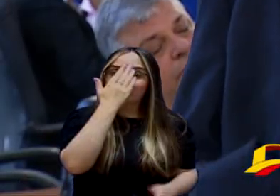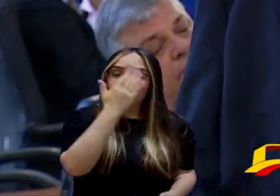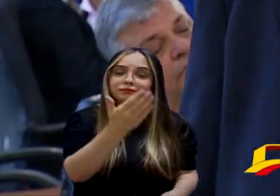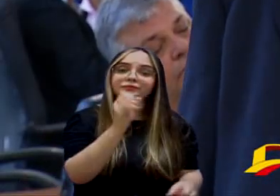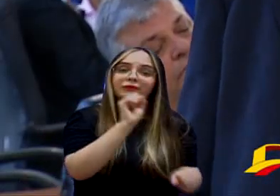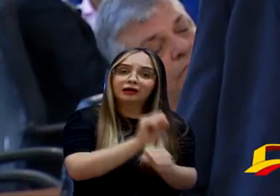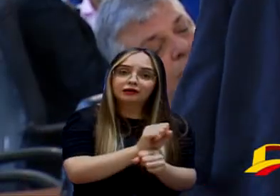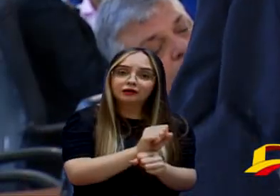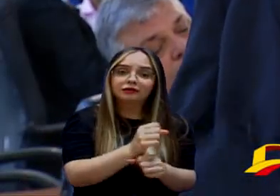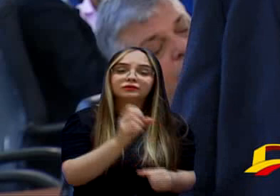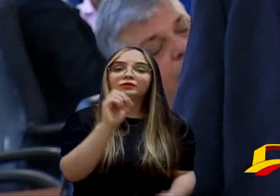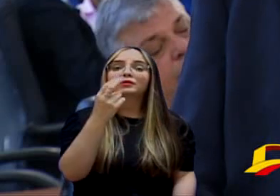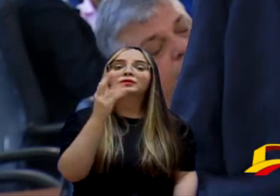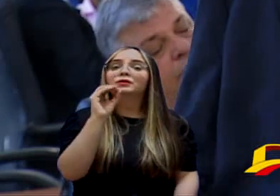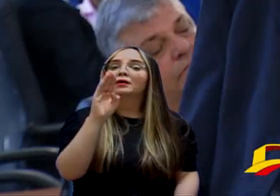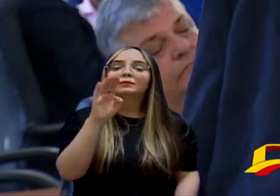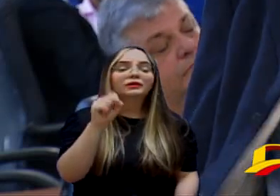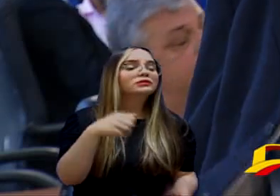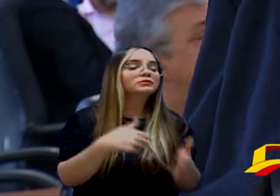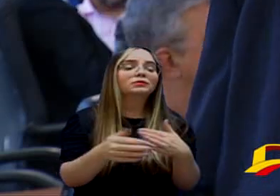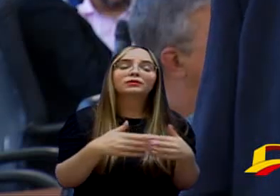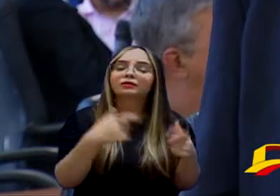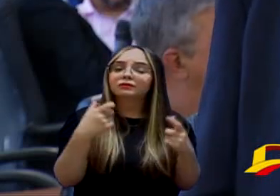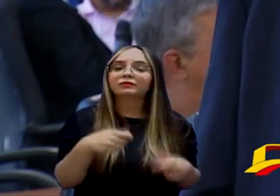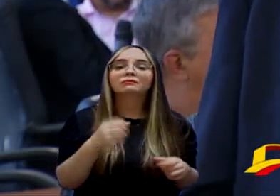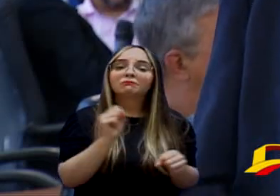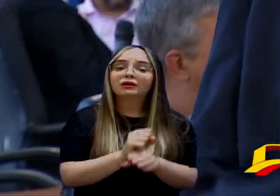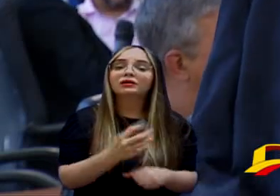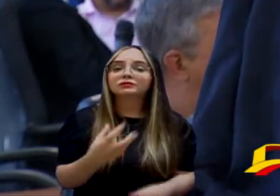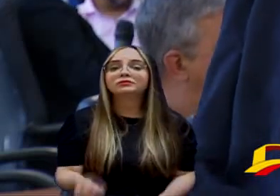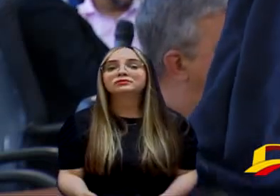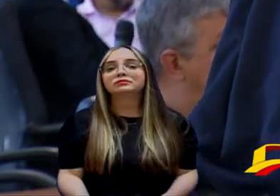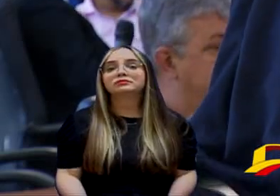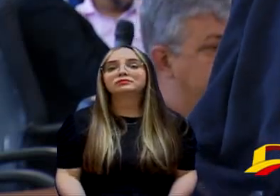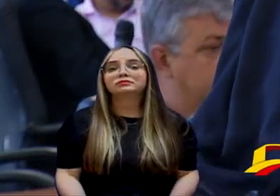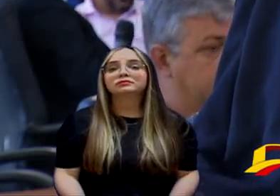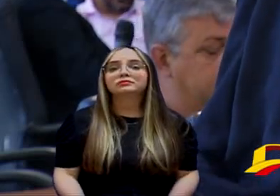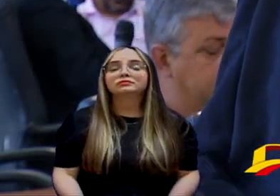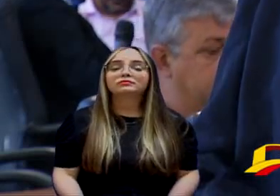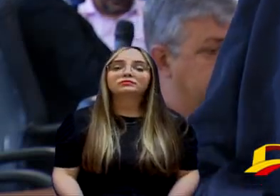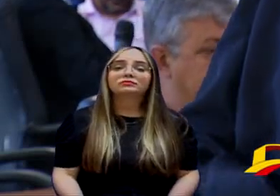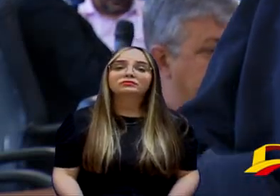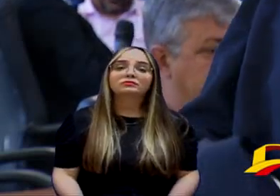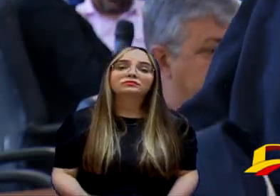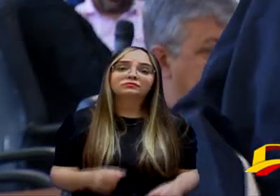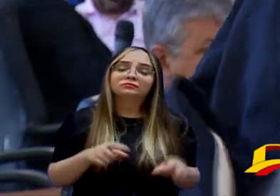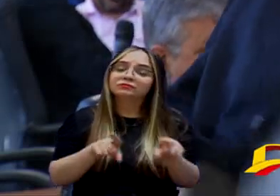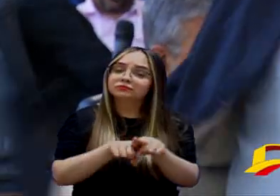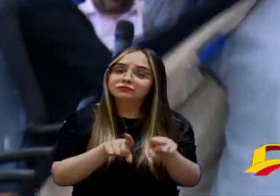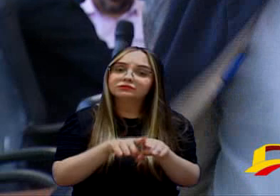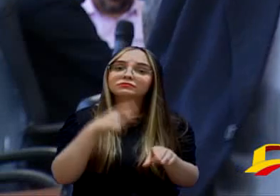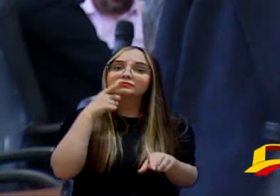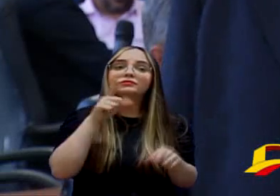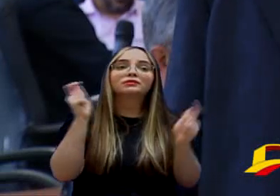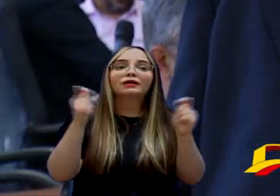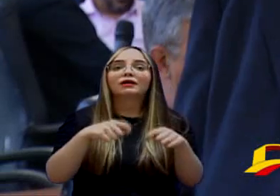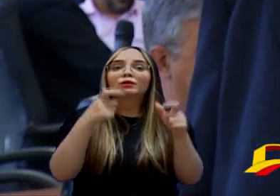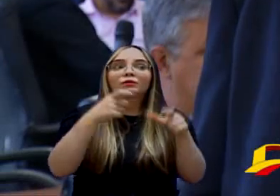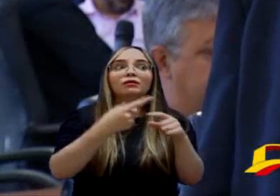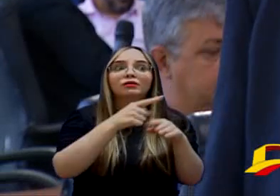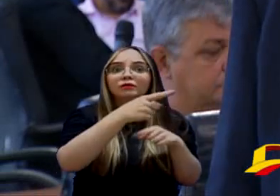na frente da escola para na frente do berço para onde for necessário e alcança inclusive os pontos mais